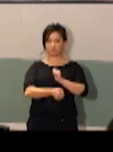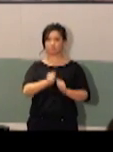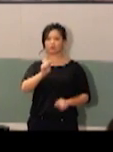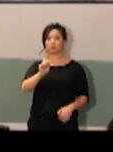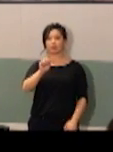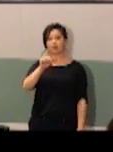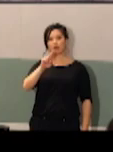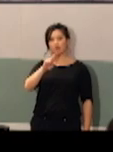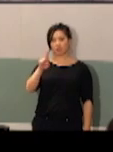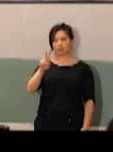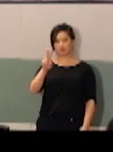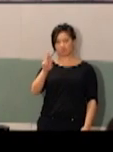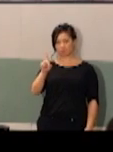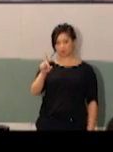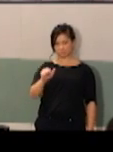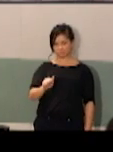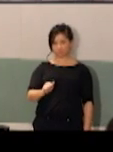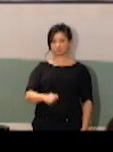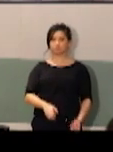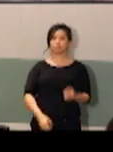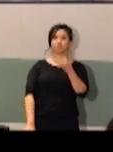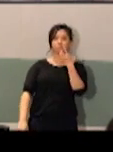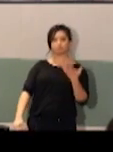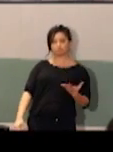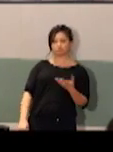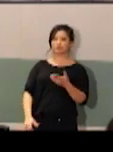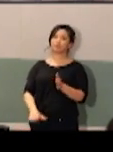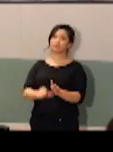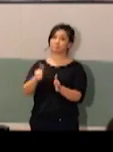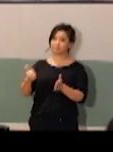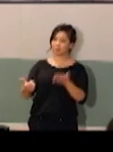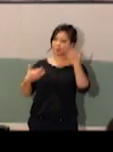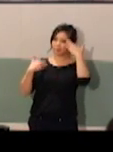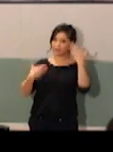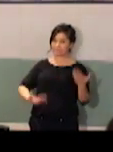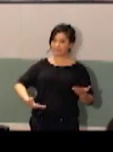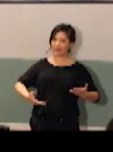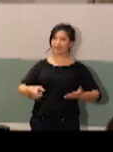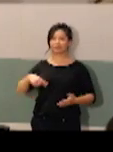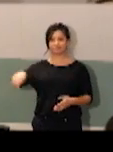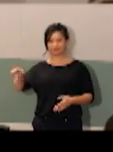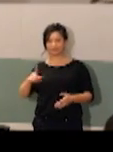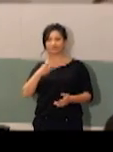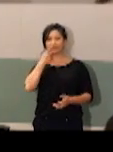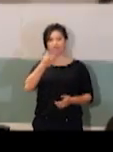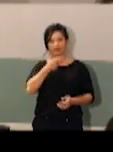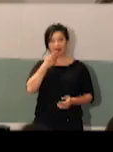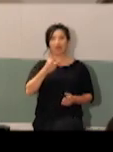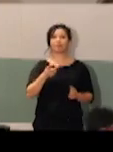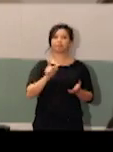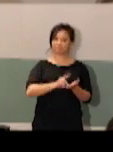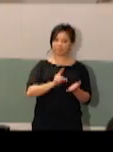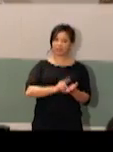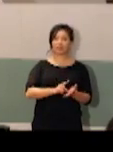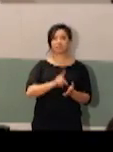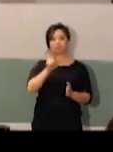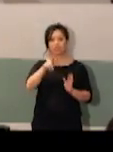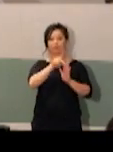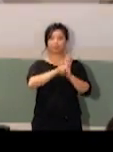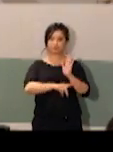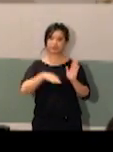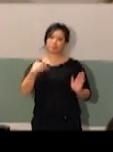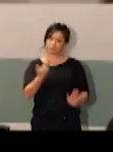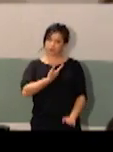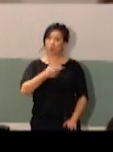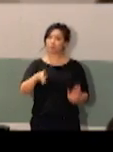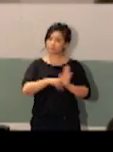Arruda, por favor. Bom, em primeiro lugar, muito obrigado a todos os candidatos de reconhecerem que o nosso projeto das Vilas Olímpicas foi